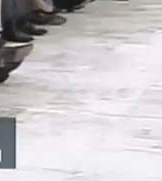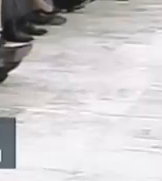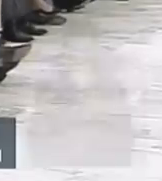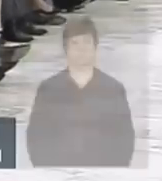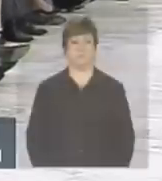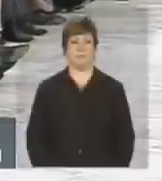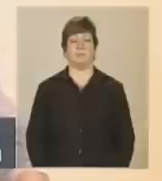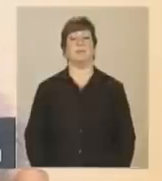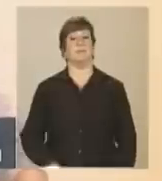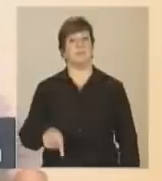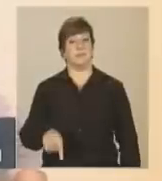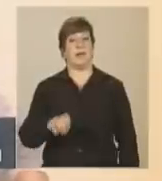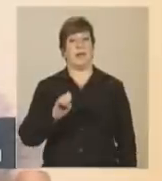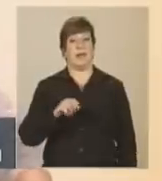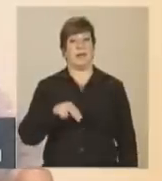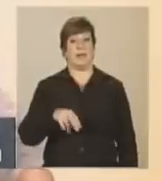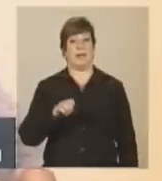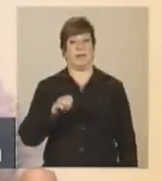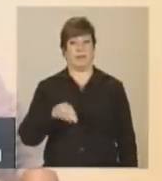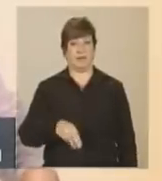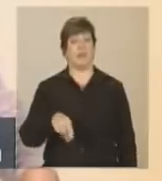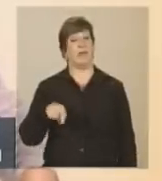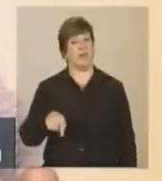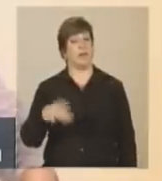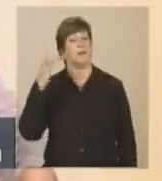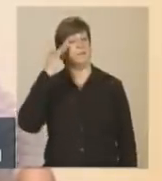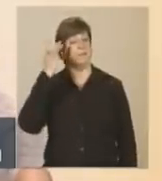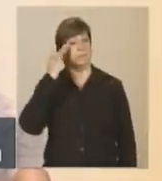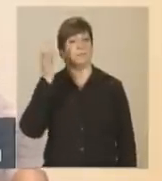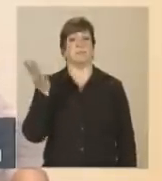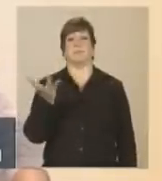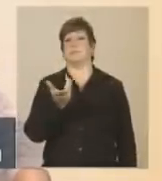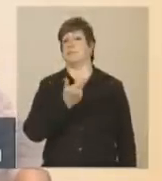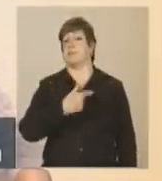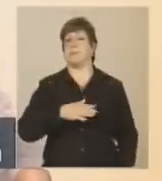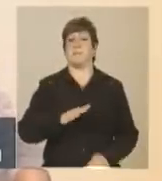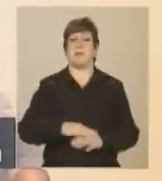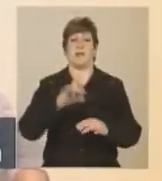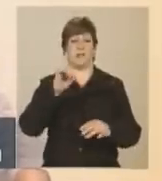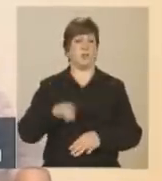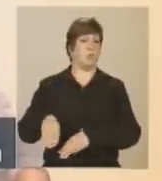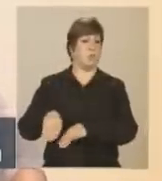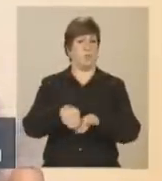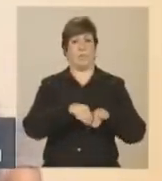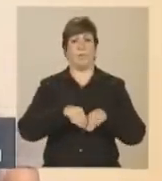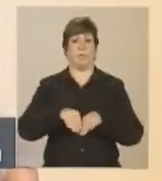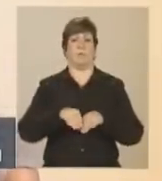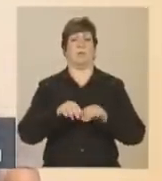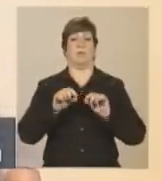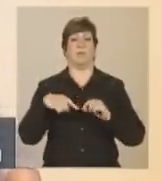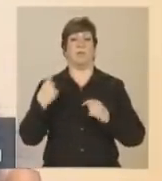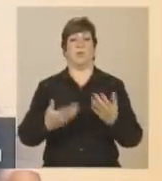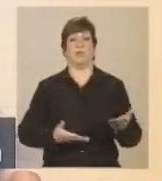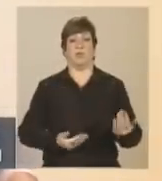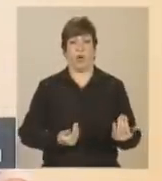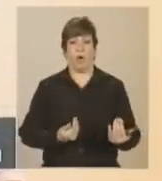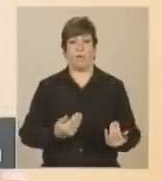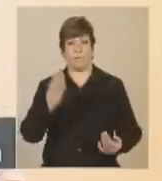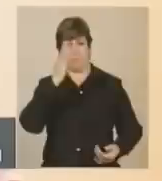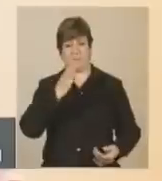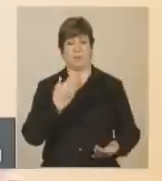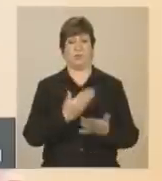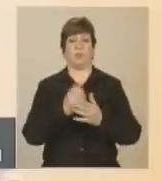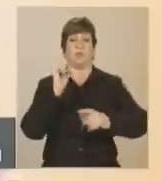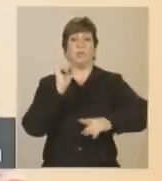a forma mais democrática de acesso dos jovens brasileiros ao ensino